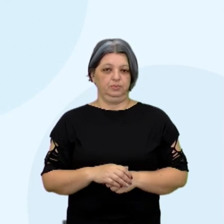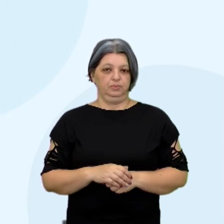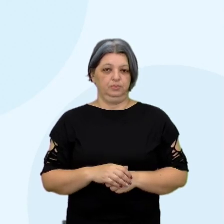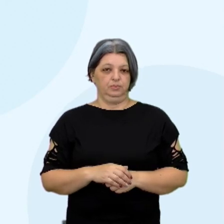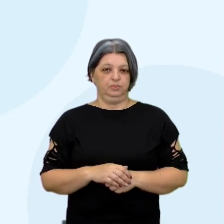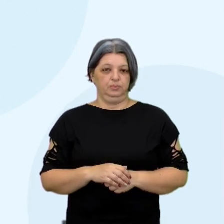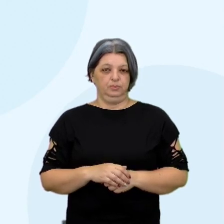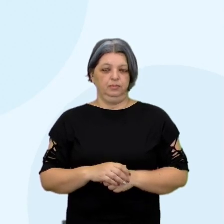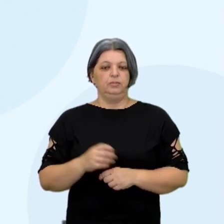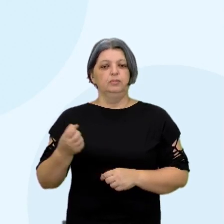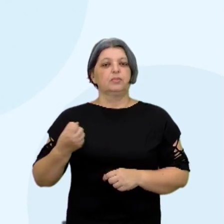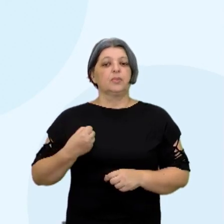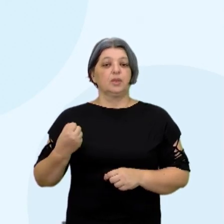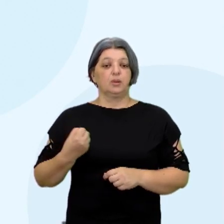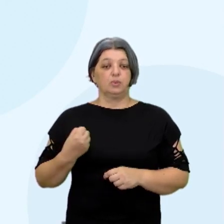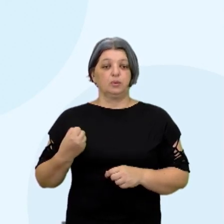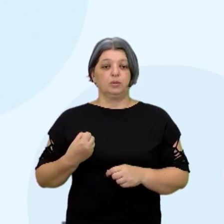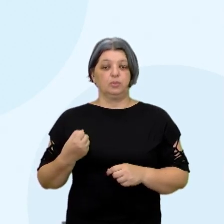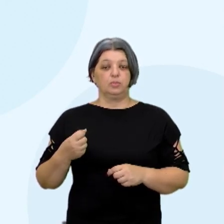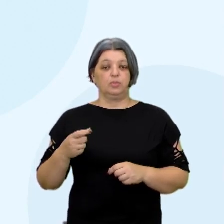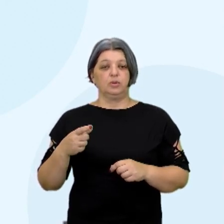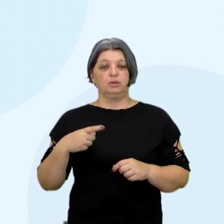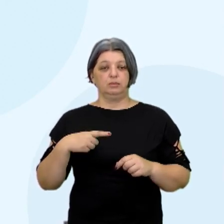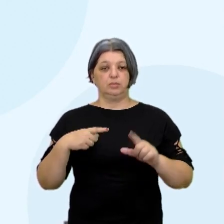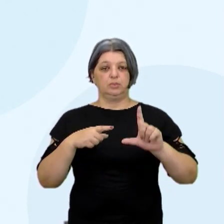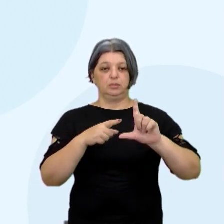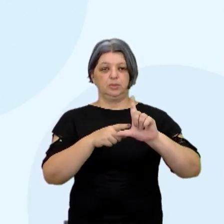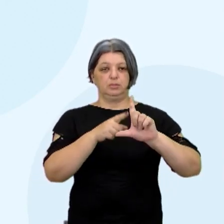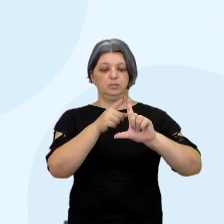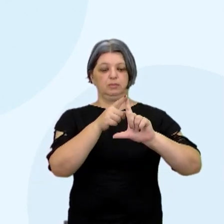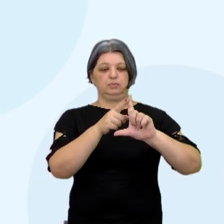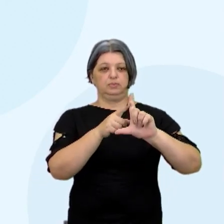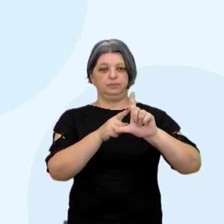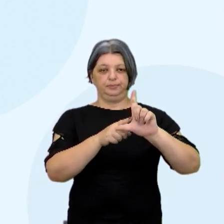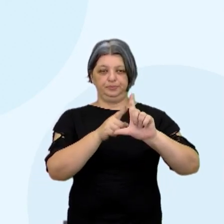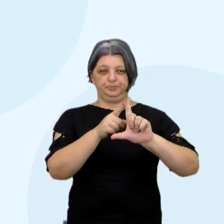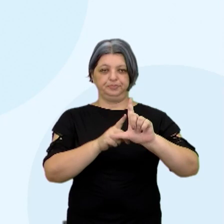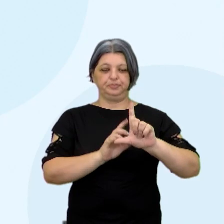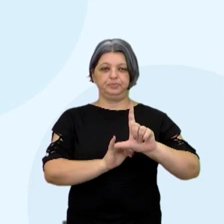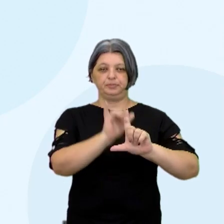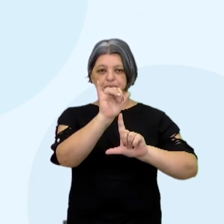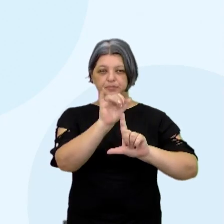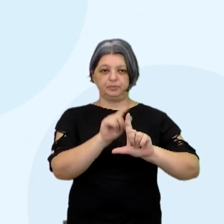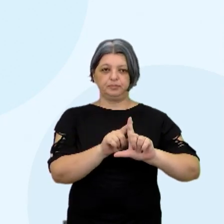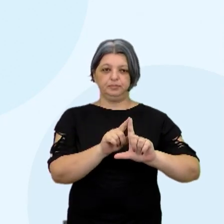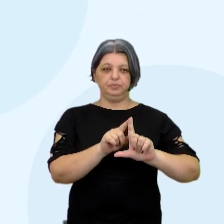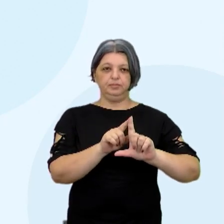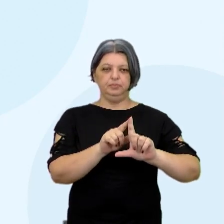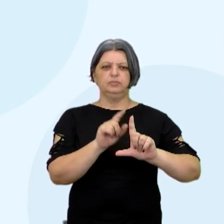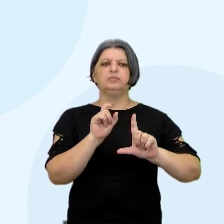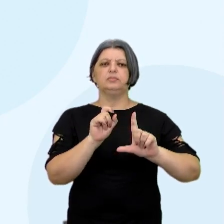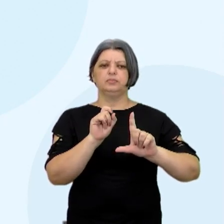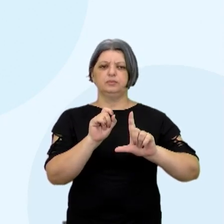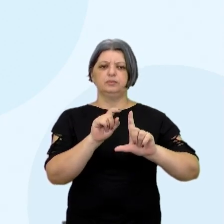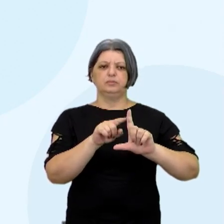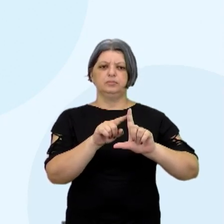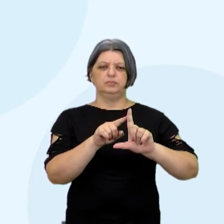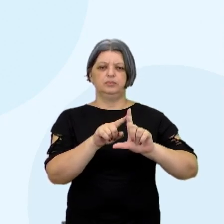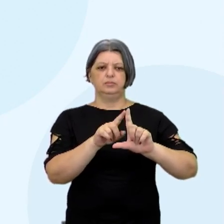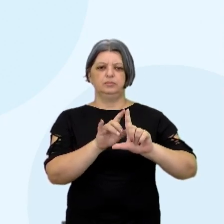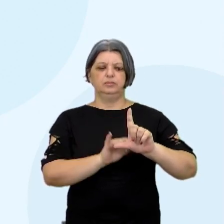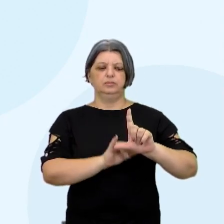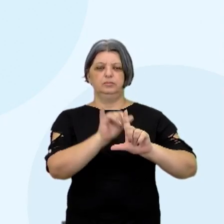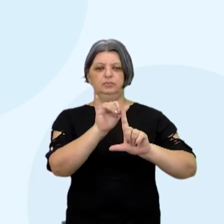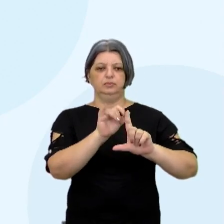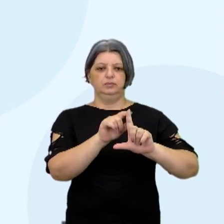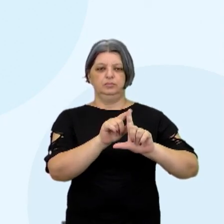então quem é este número que tá aqui ó no eixo Y se você acrescentar o eixo do Y quem é este número que está aqui